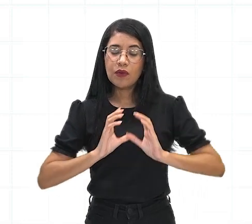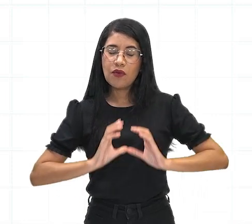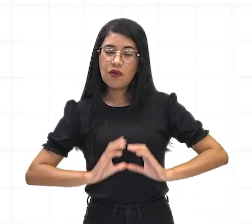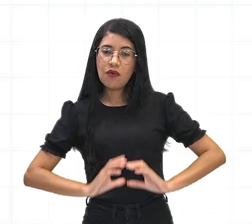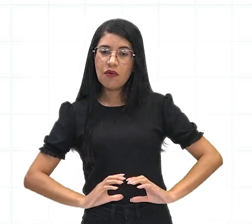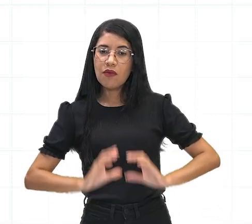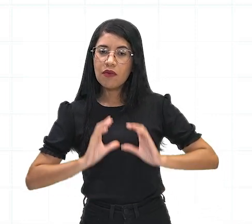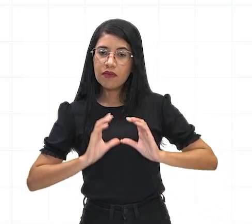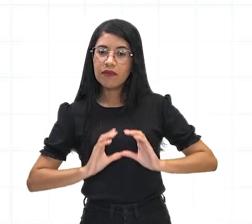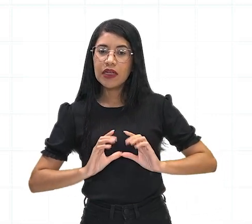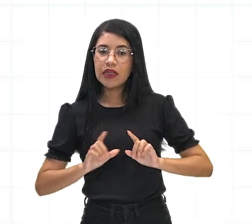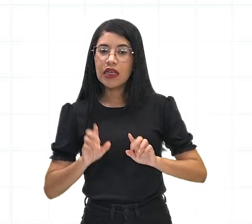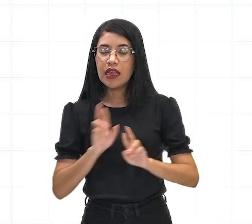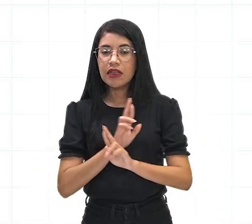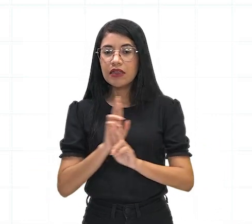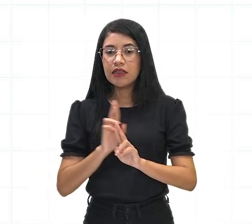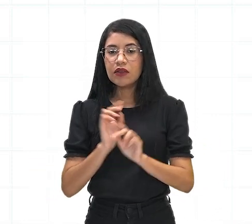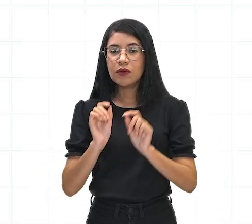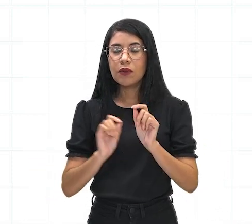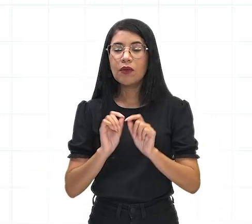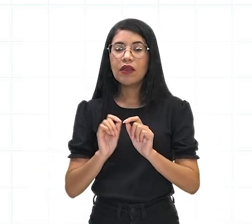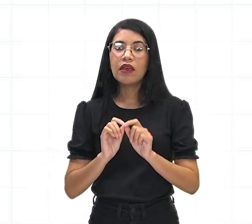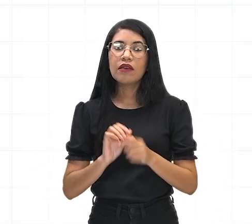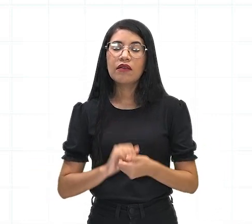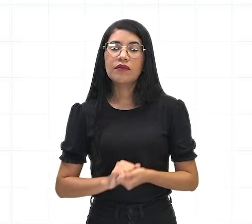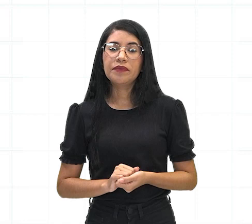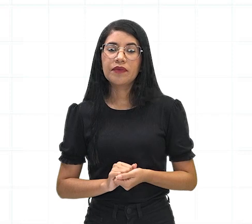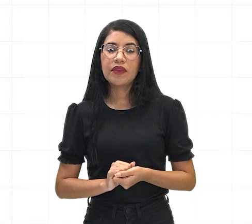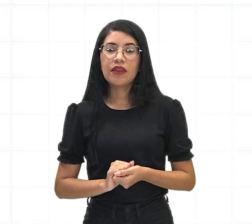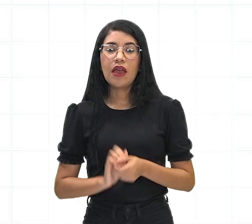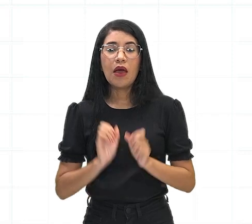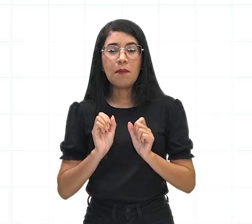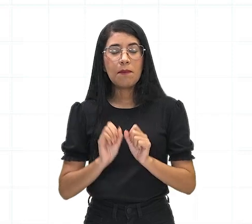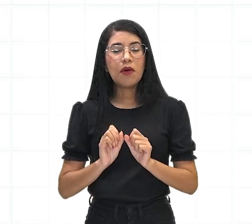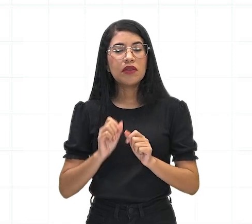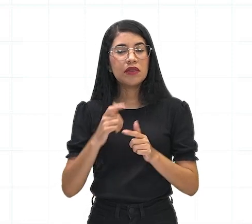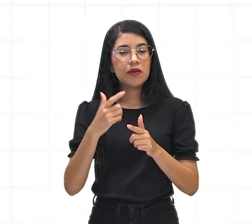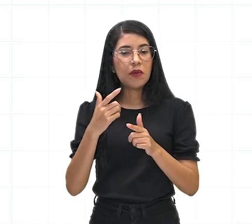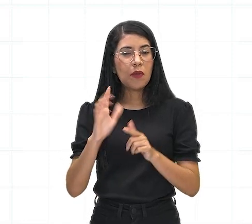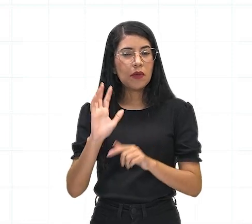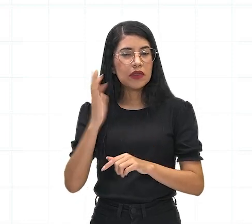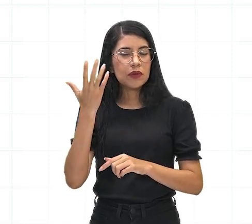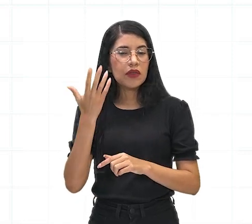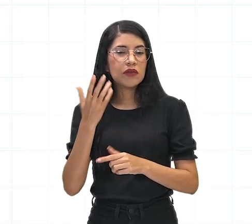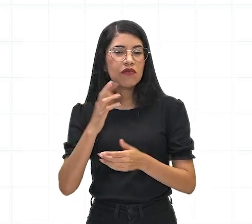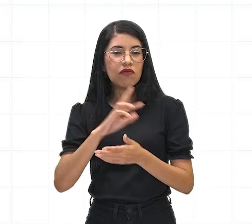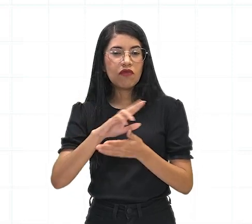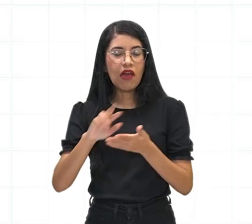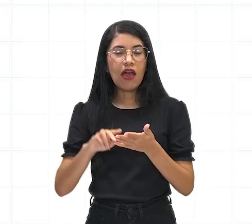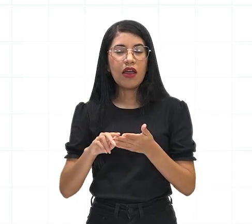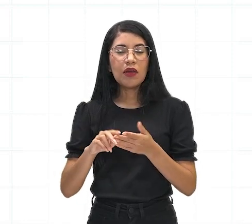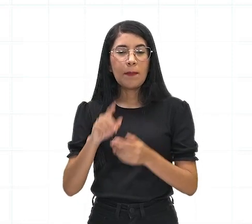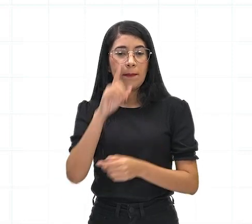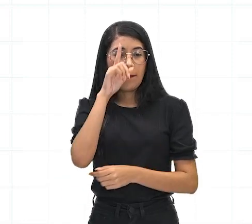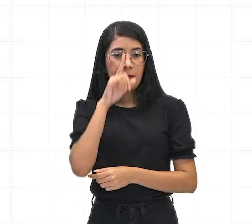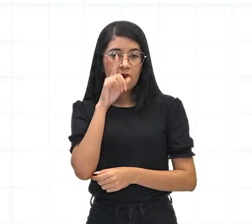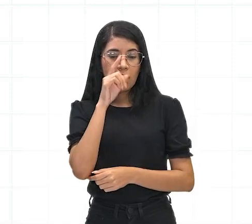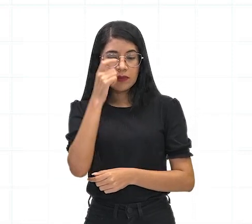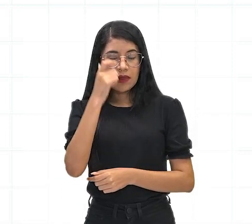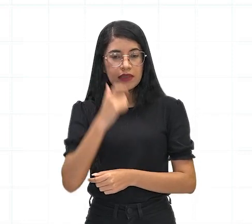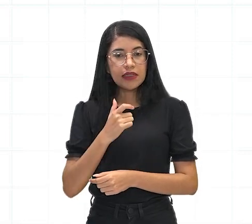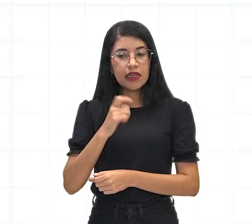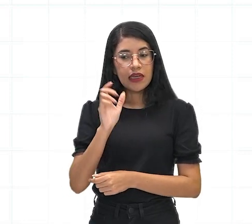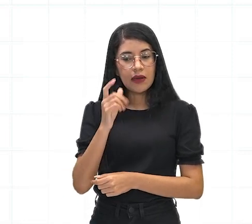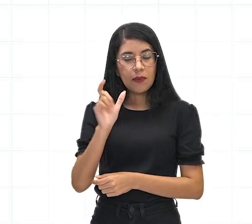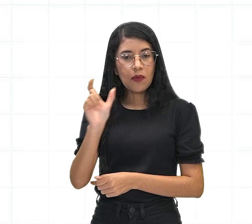seu comportamento com relação ao envolvimento em situações que possam ser nocivas, tanto a si quanto aos outros. Então, é